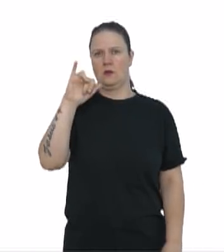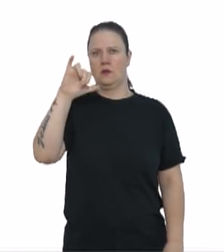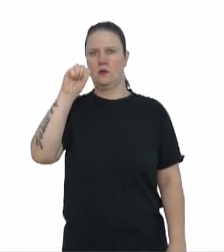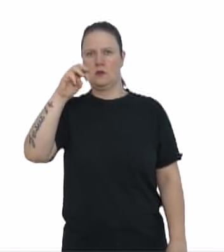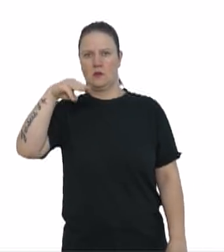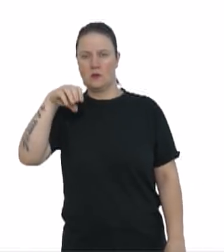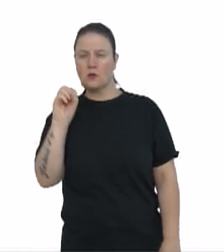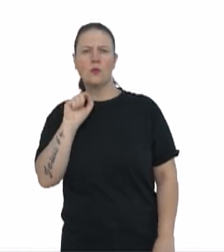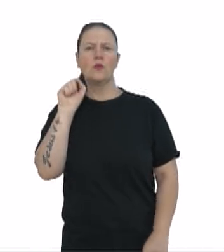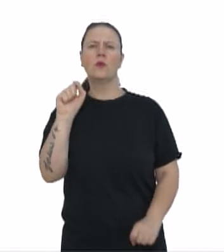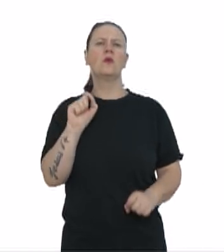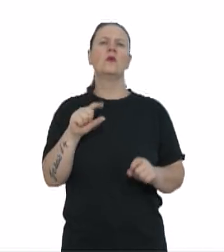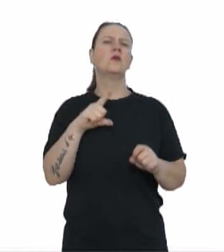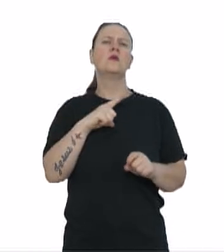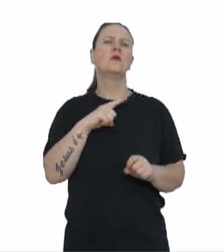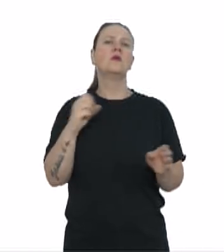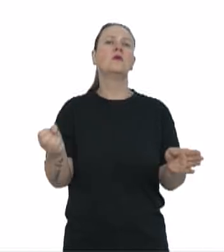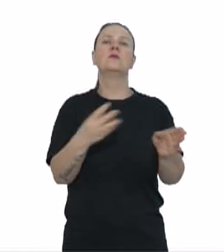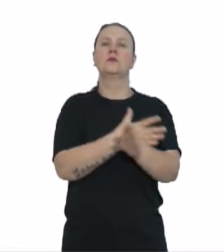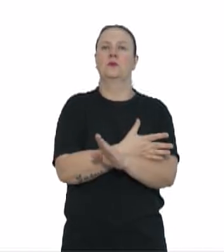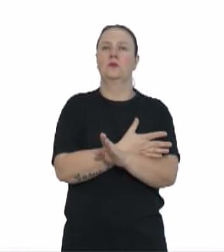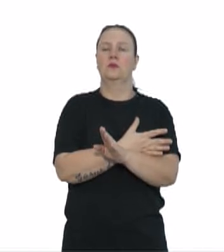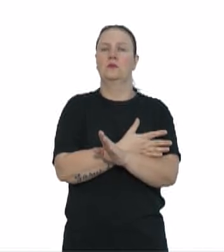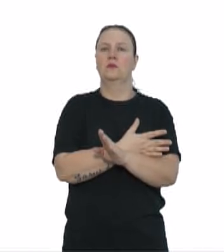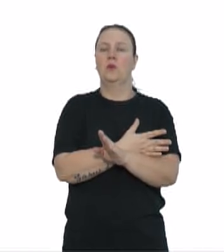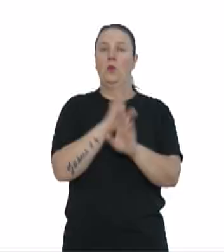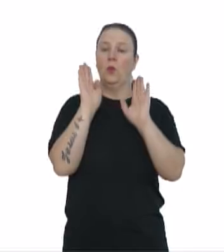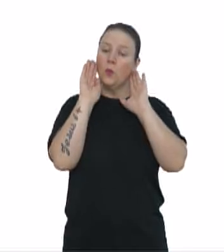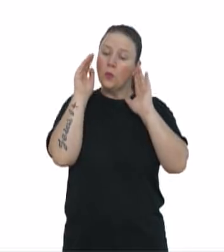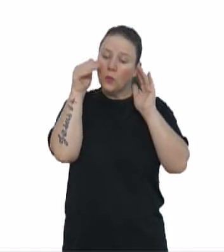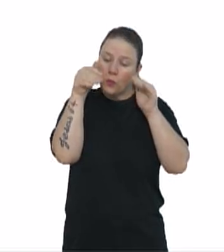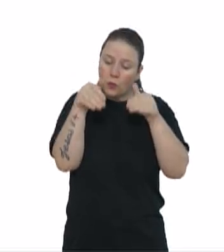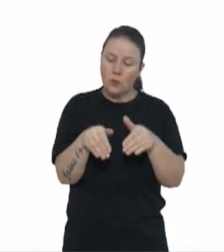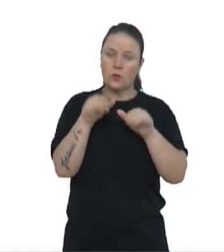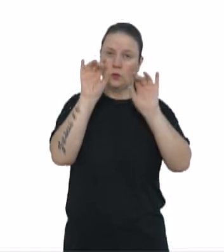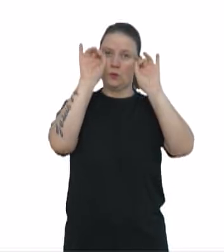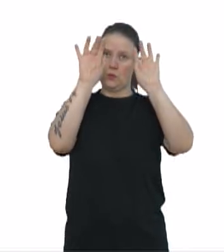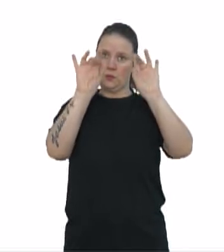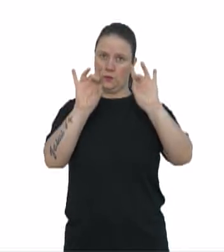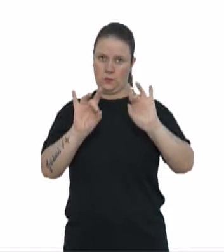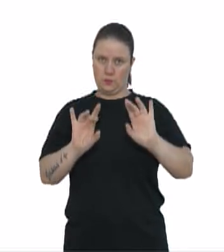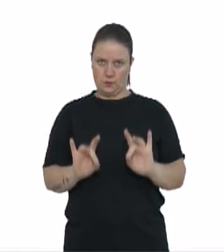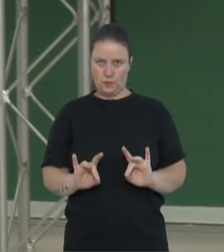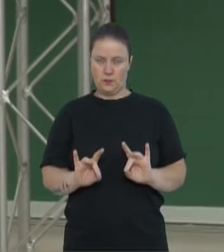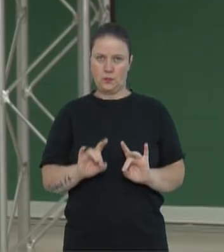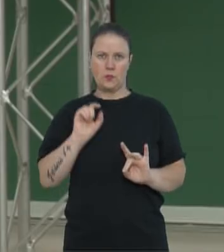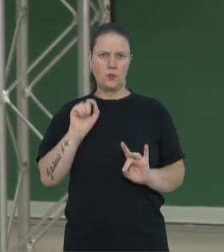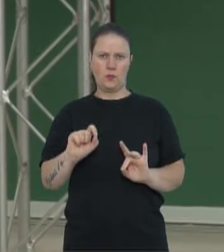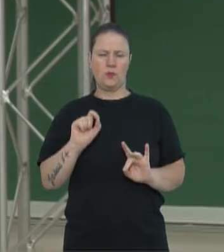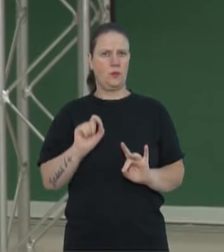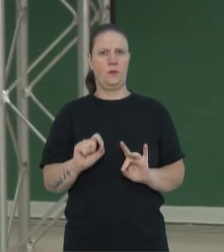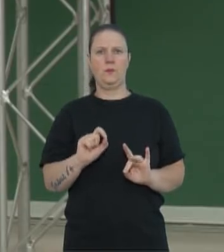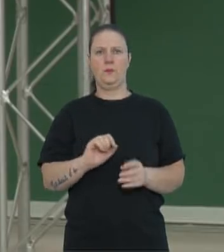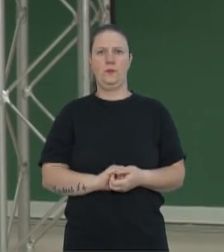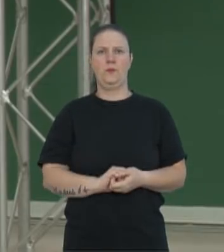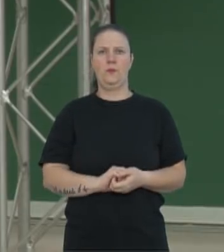Qual que é a novidade? A gente vai focar especialmente na questão